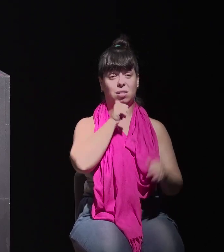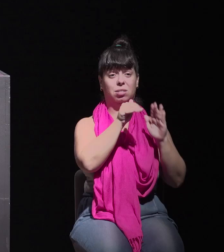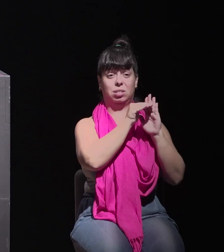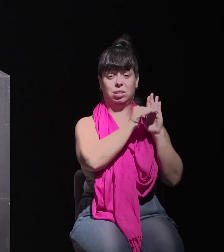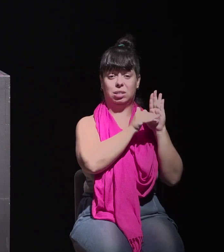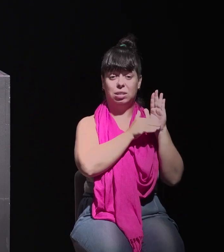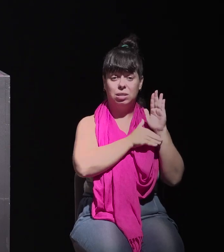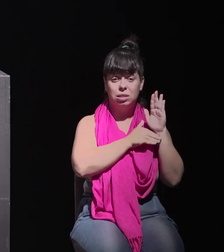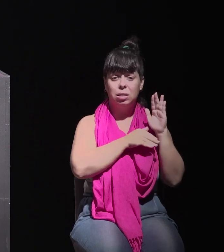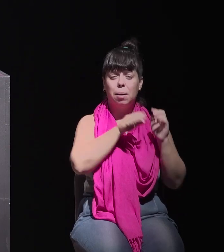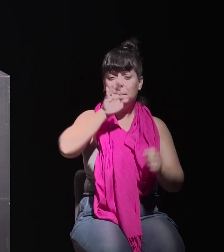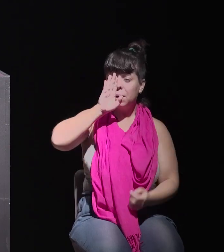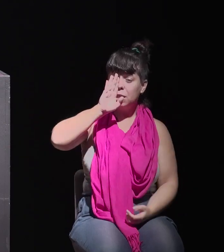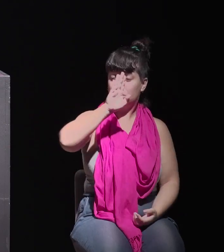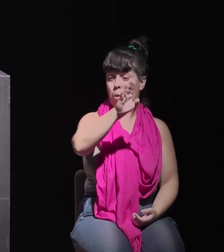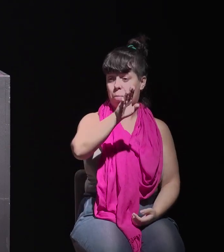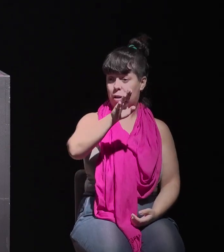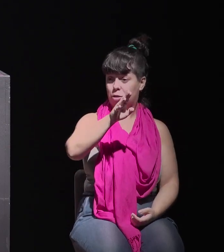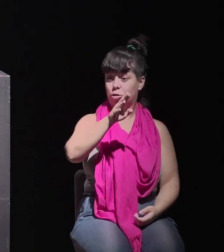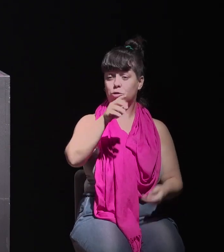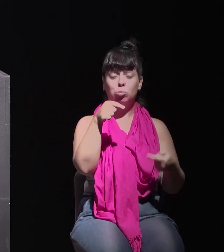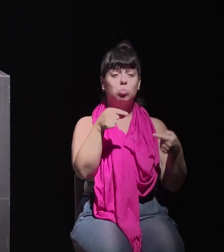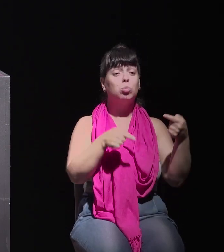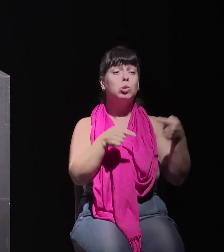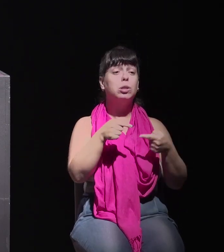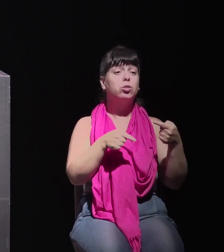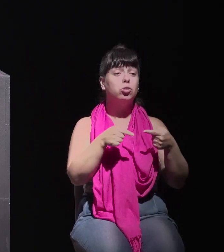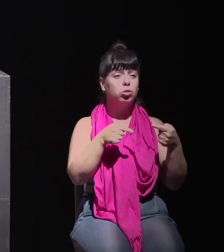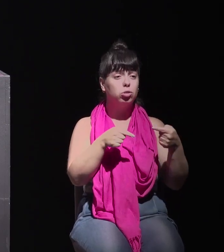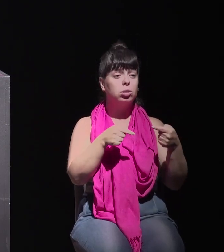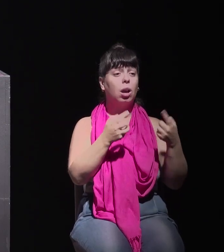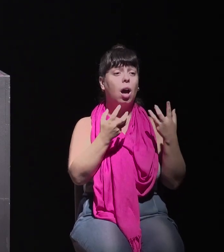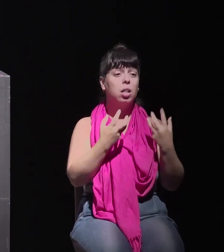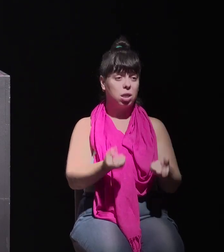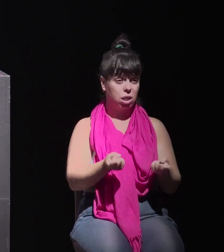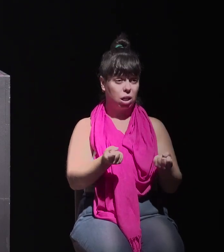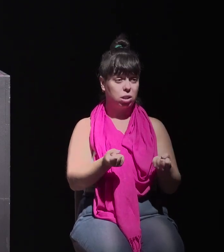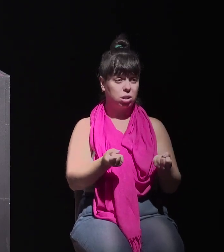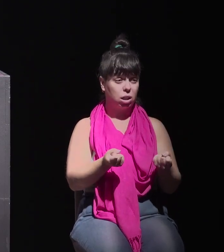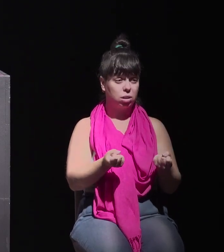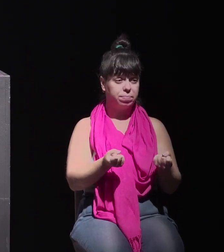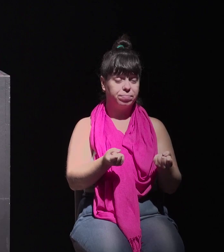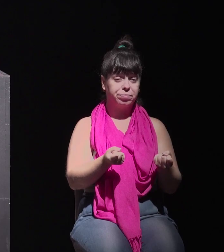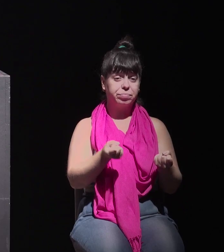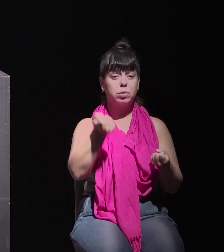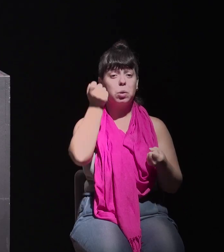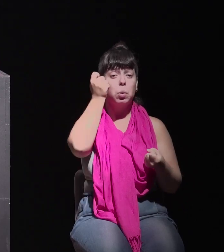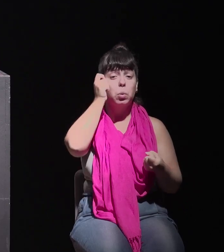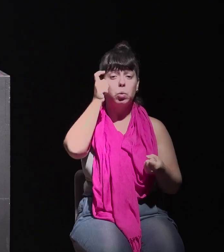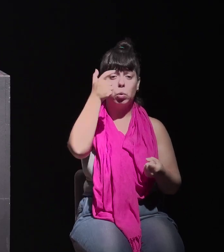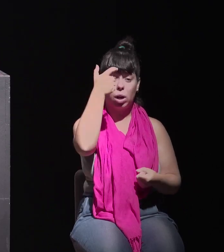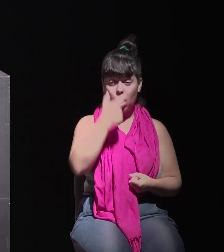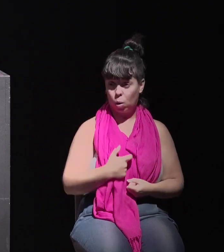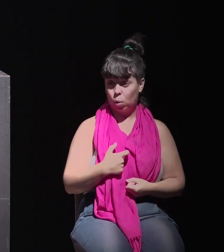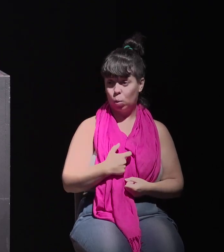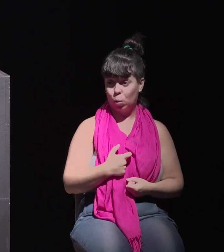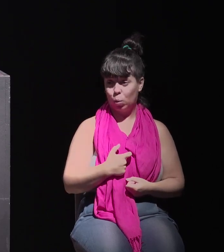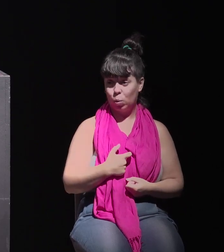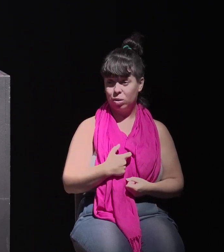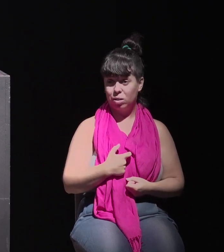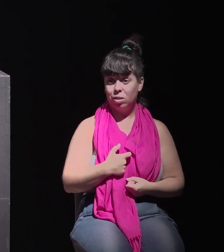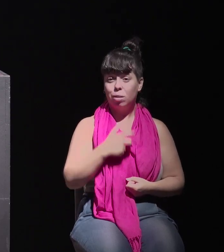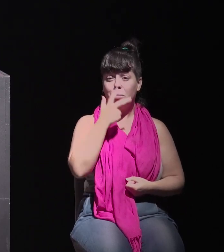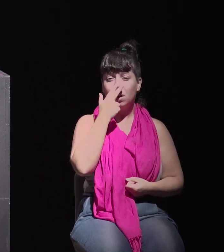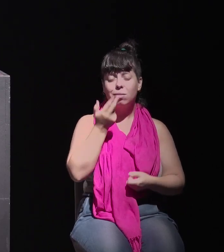referenciadas prioritariamente em políticas de reconhecimento, reforçando a dimensão cultural e individual, a gente oculta as